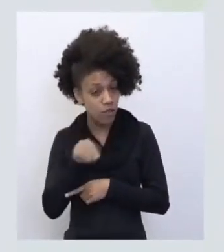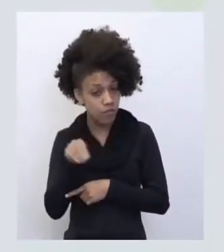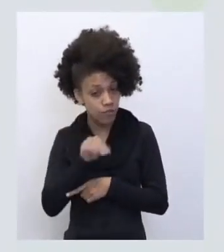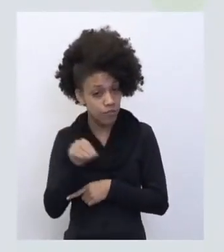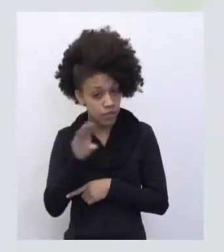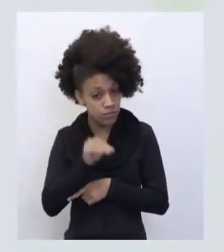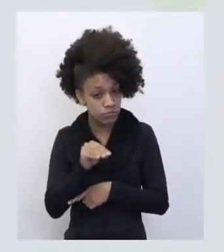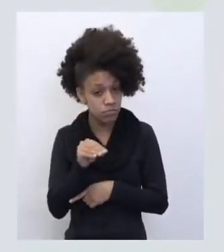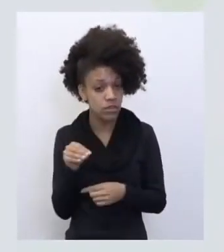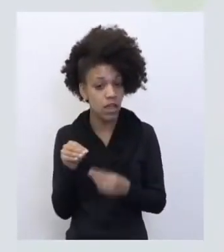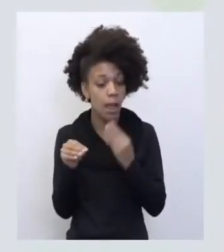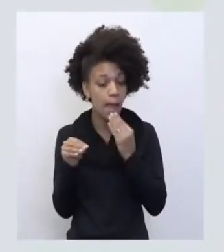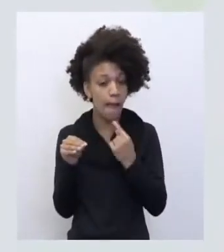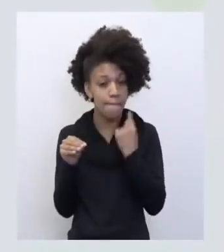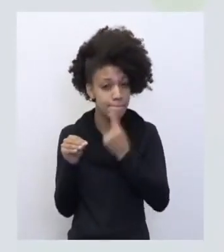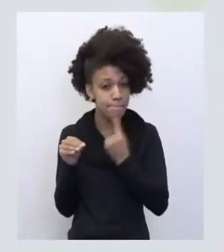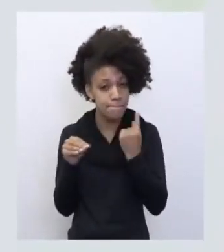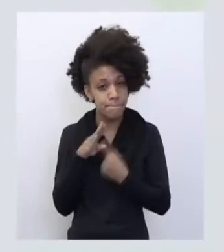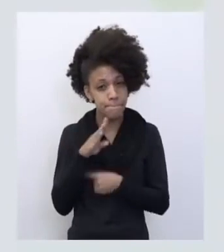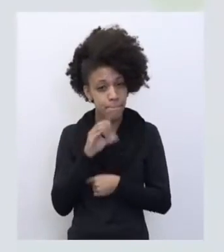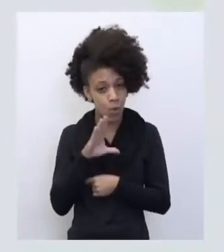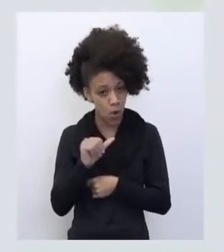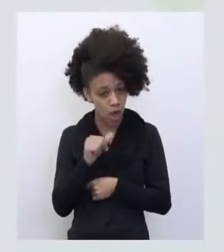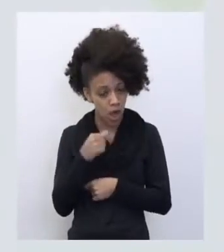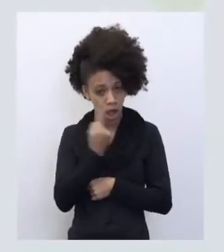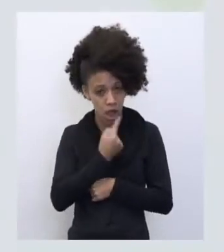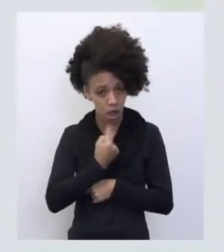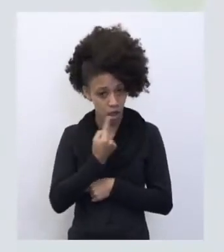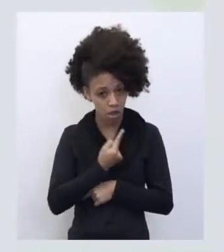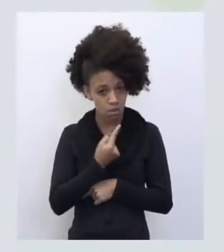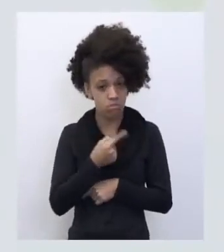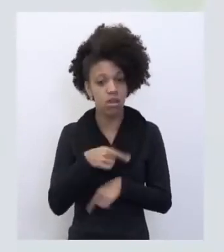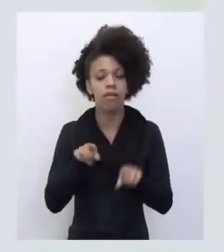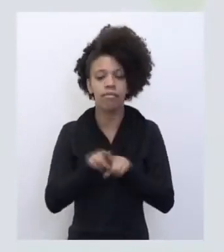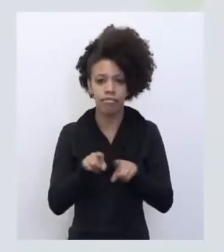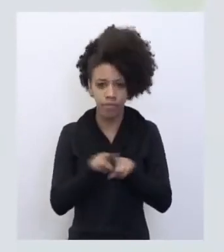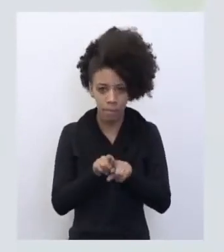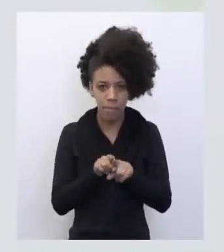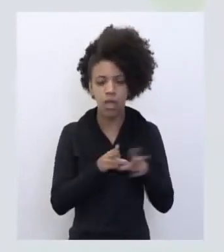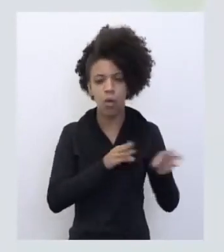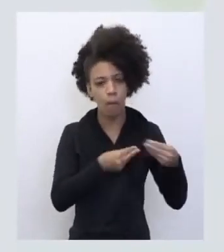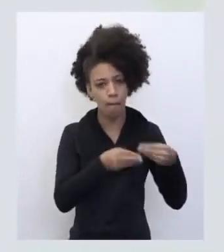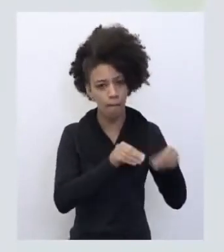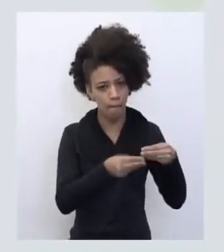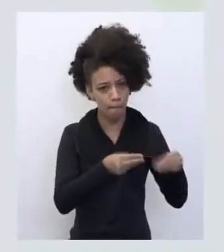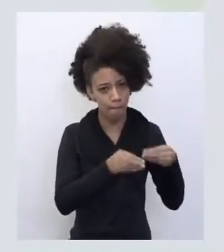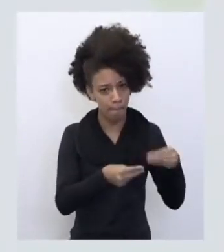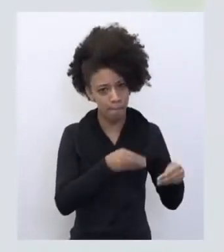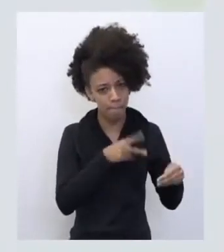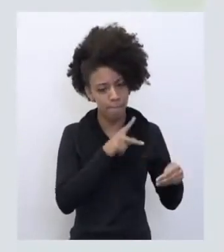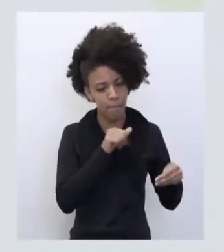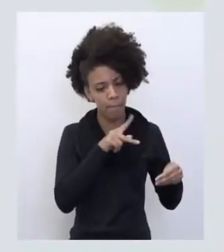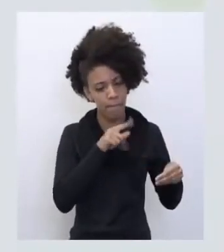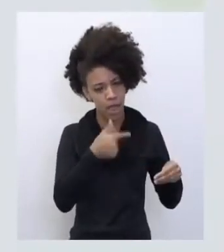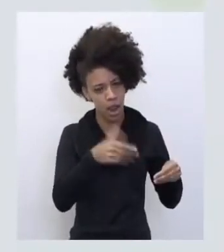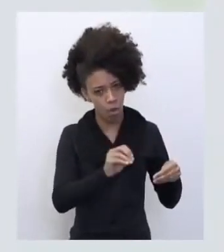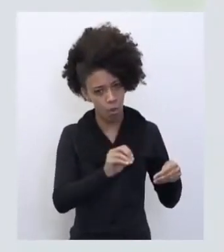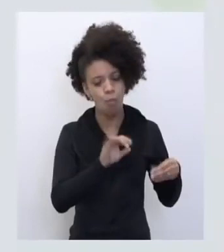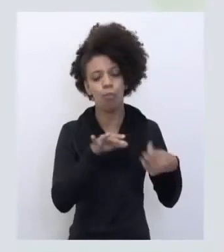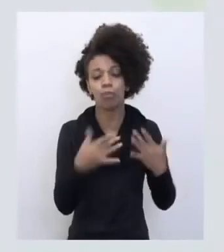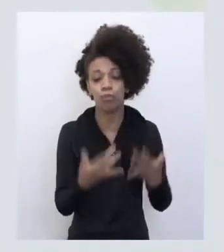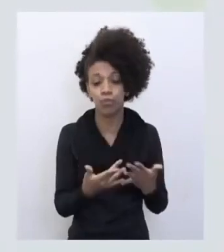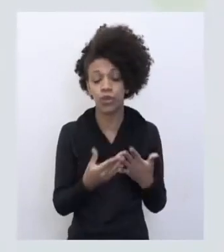da boca. A boca dessa cobra foi estruturada também com papelão. Então, a partir da